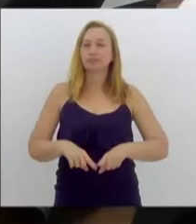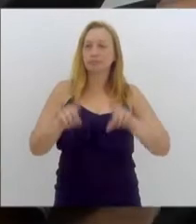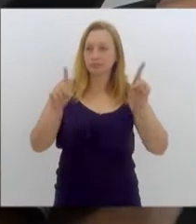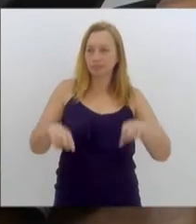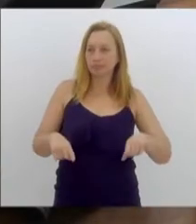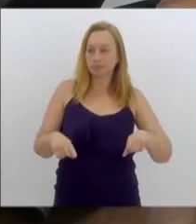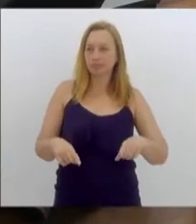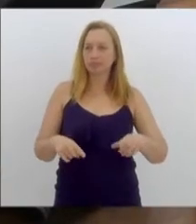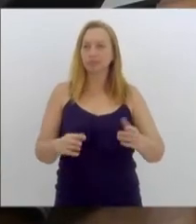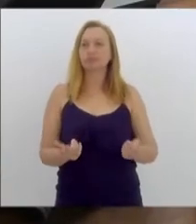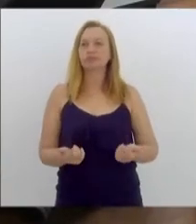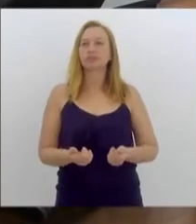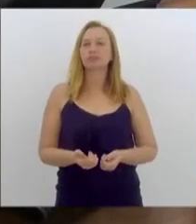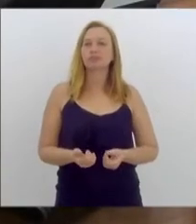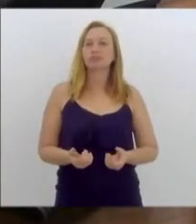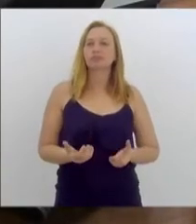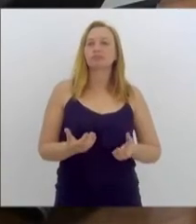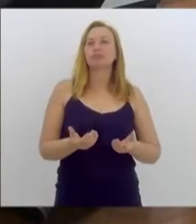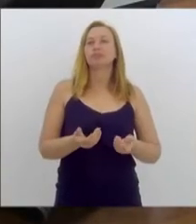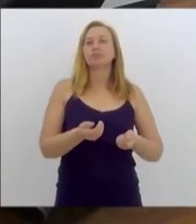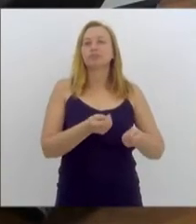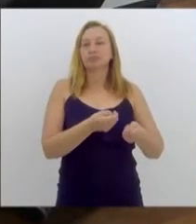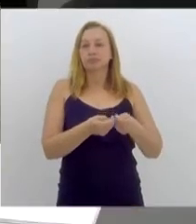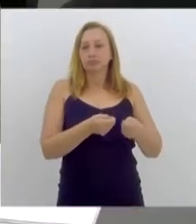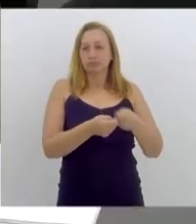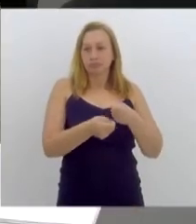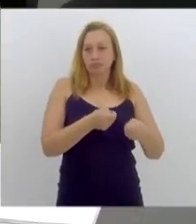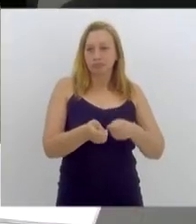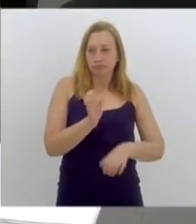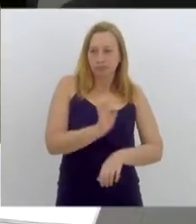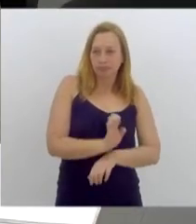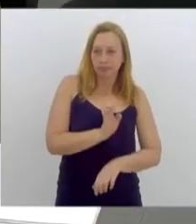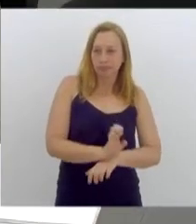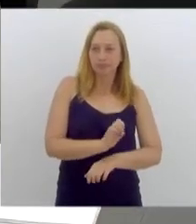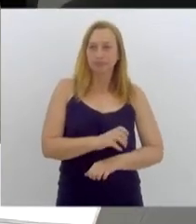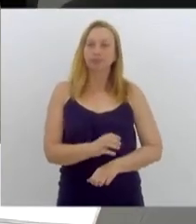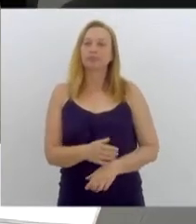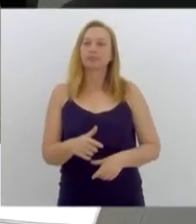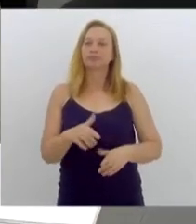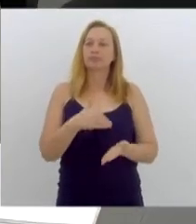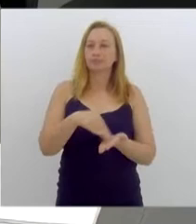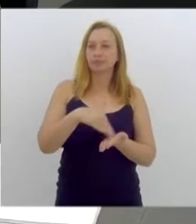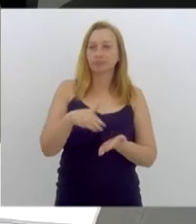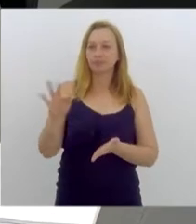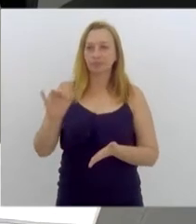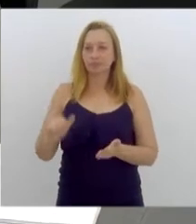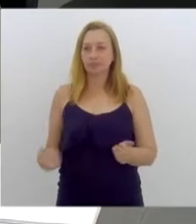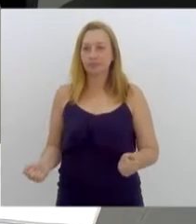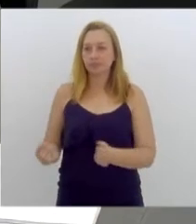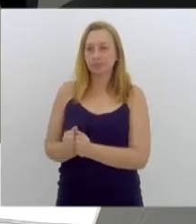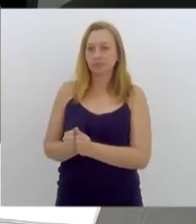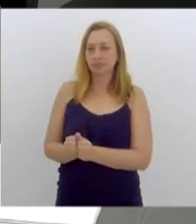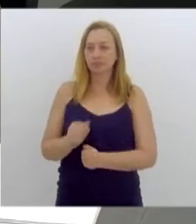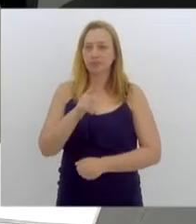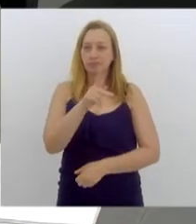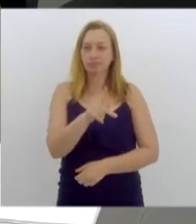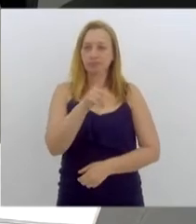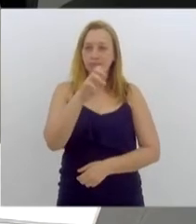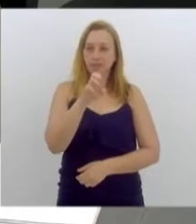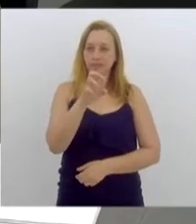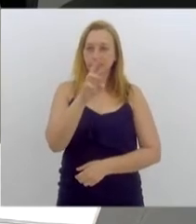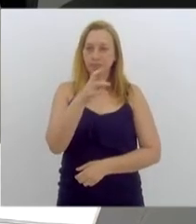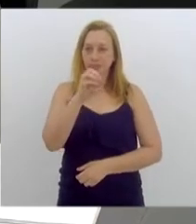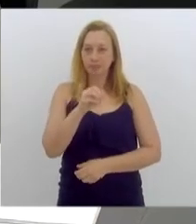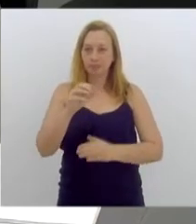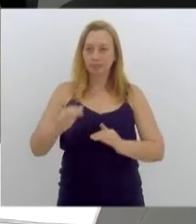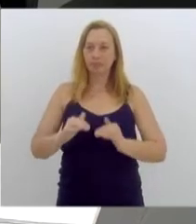carreira da Controladoria Geral do Estado Estou aqui com a equipe da secretaria de fazenda Pedro Bastos que é